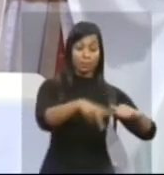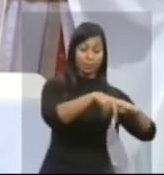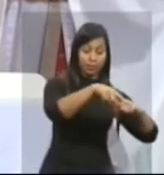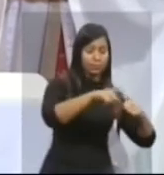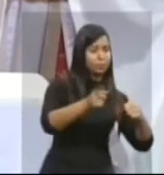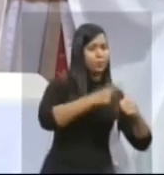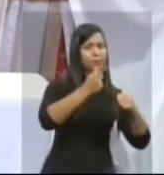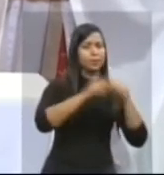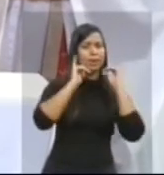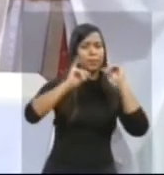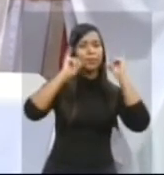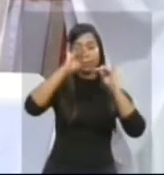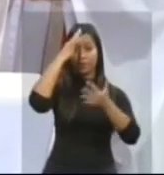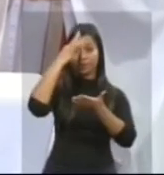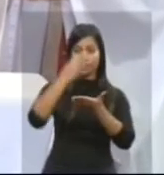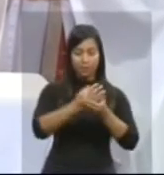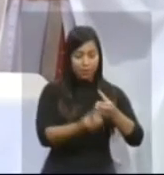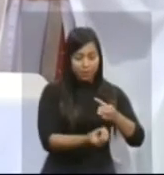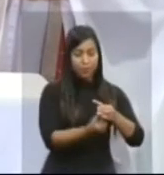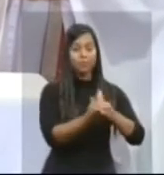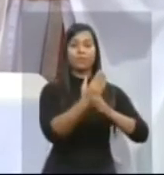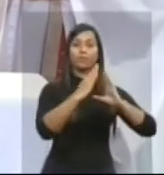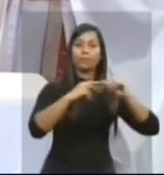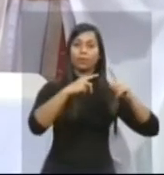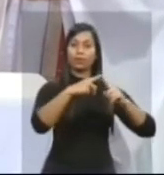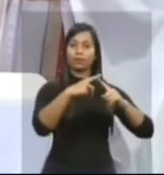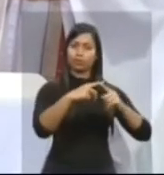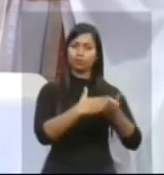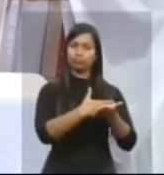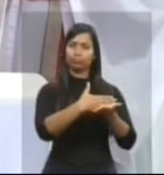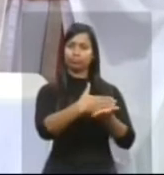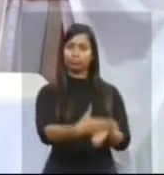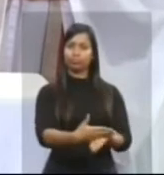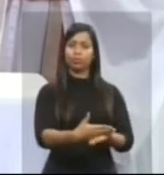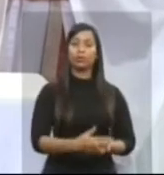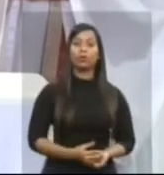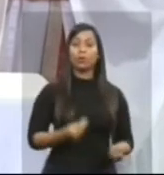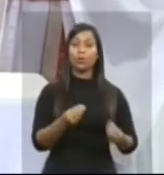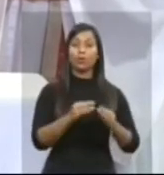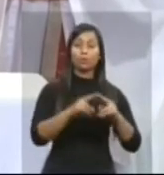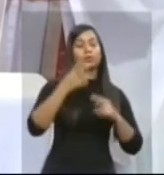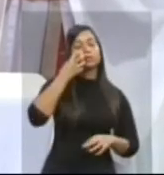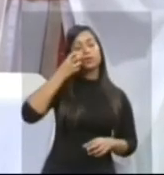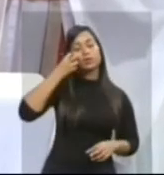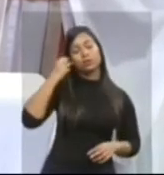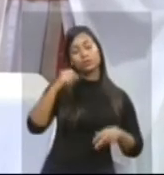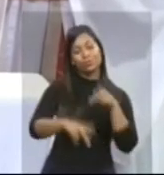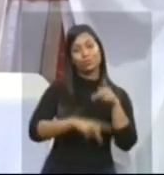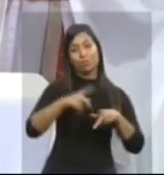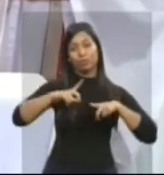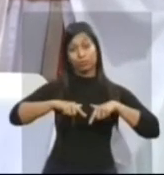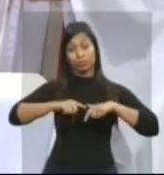primeiro a proclamar a fé, fundou a igreja primitiva sobre a herança de